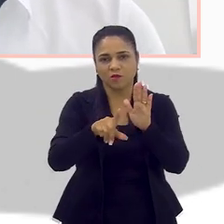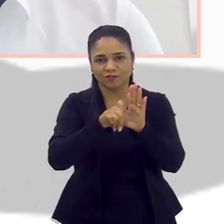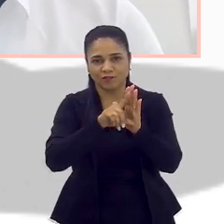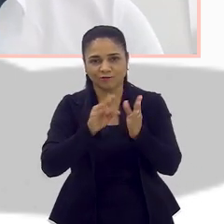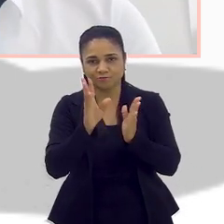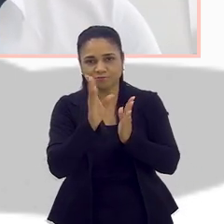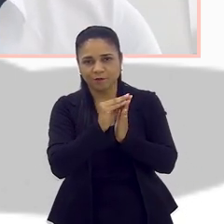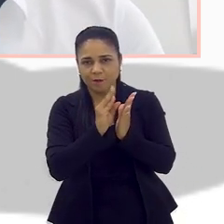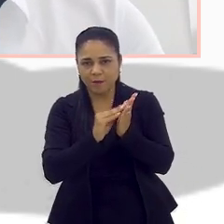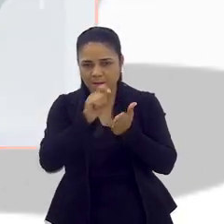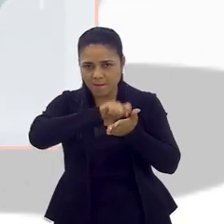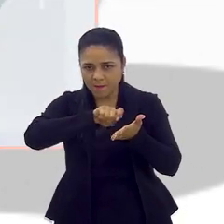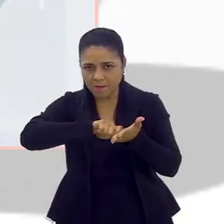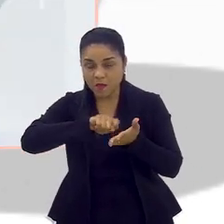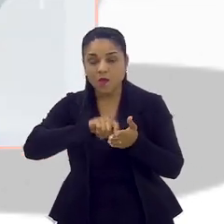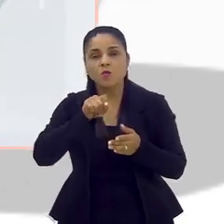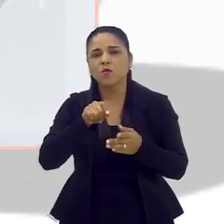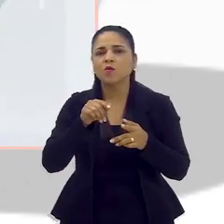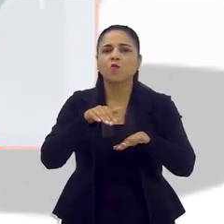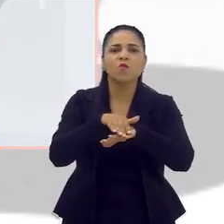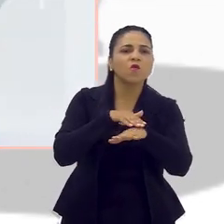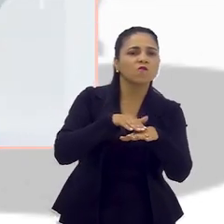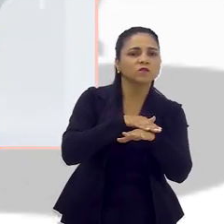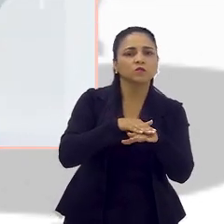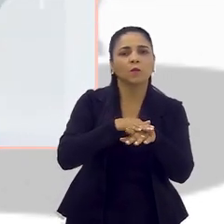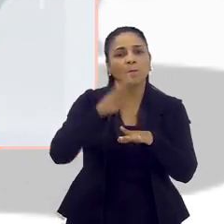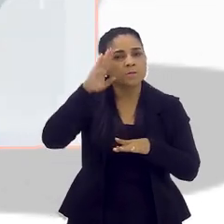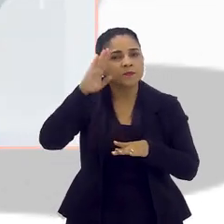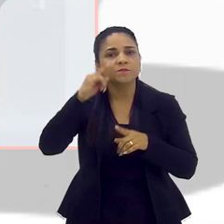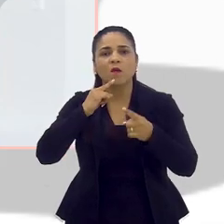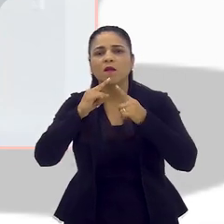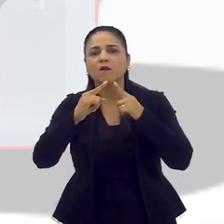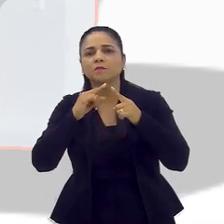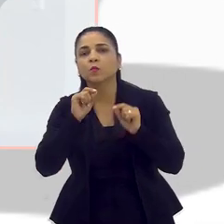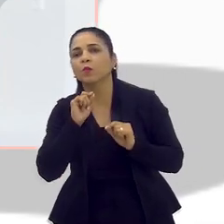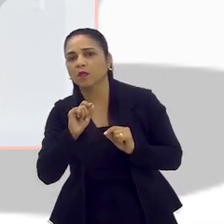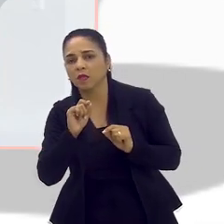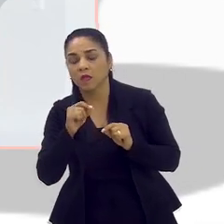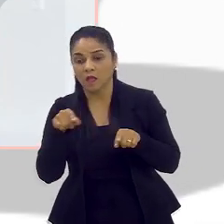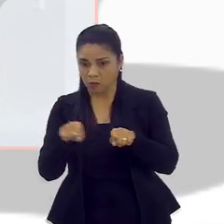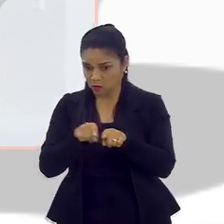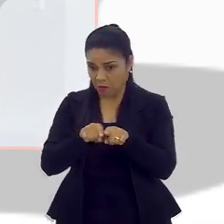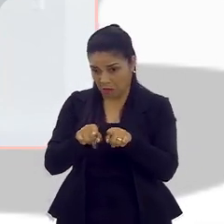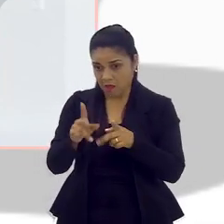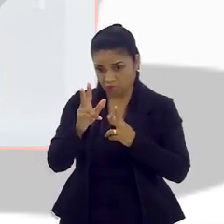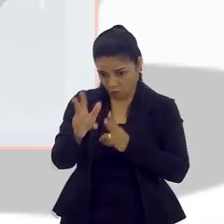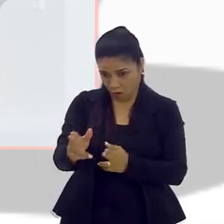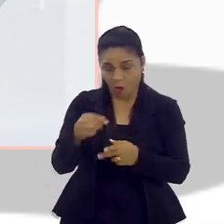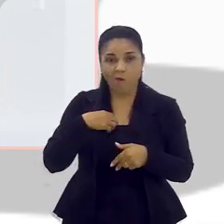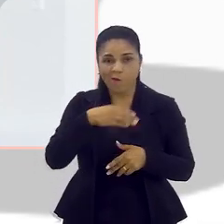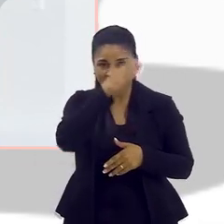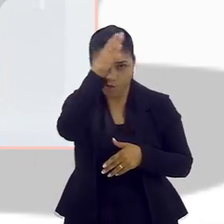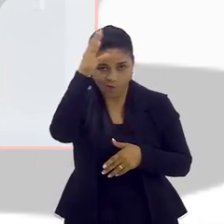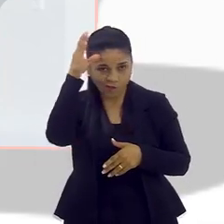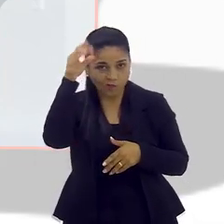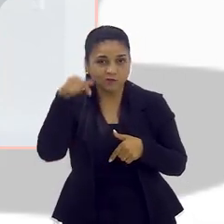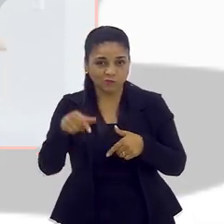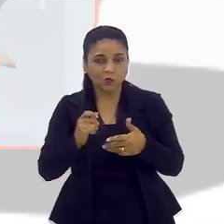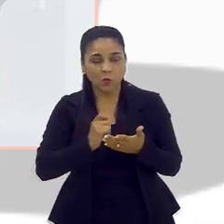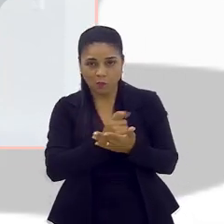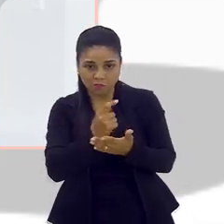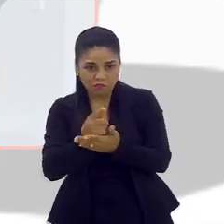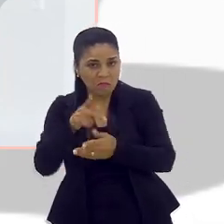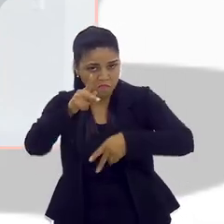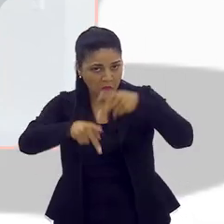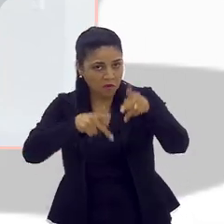E dessa conversa que vocês tiveram, quais são as principais reclamações? Porque, como você falou, você é usuário, eu também sou, enfim, faz parte da